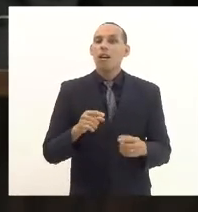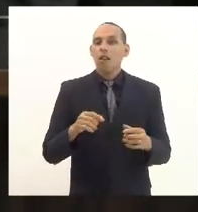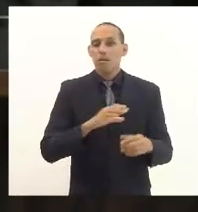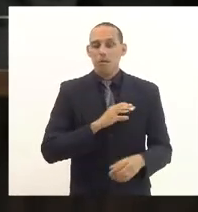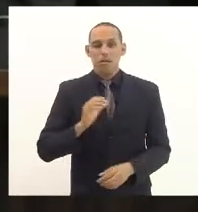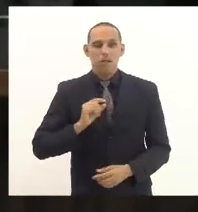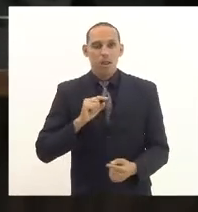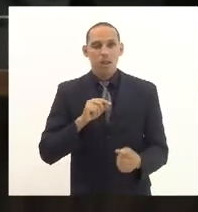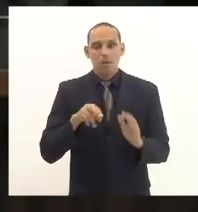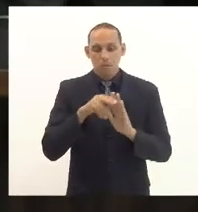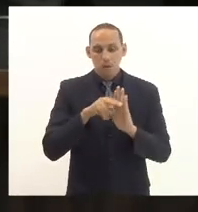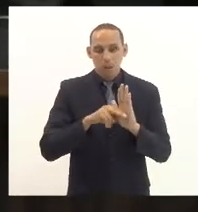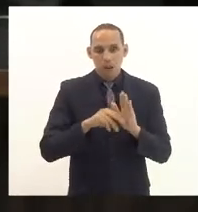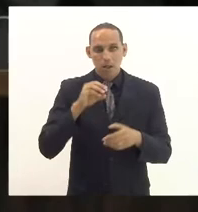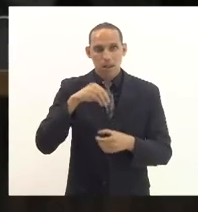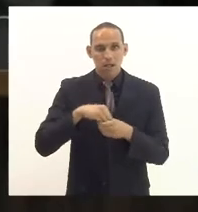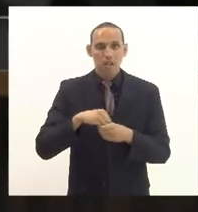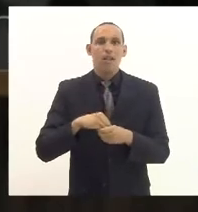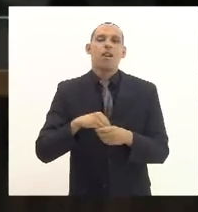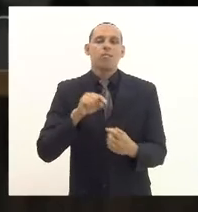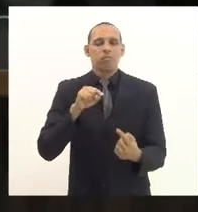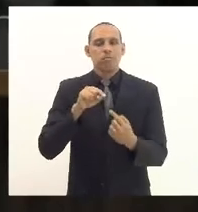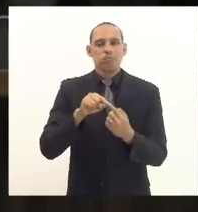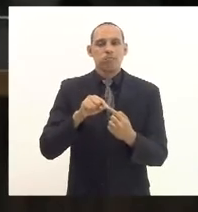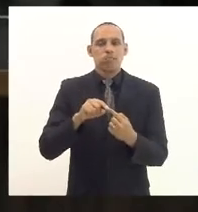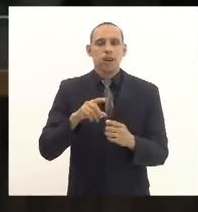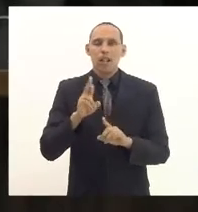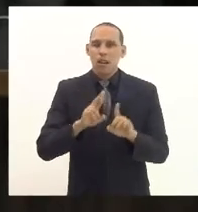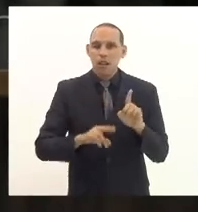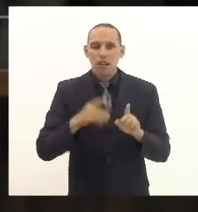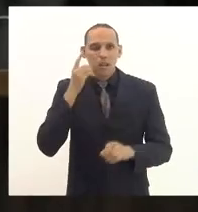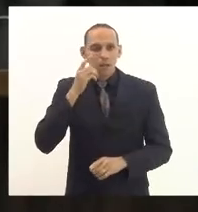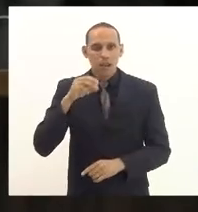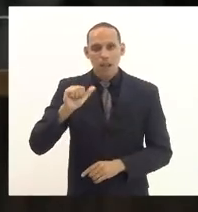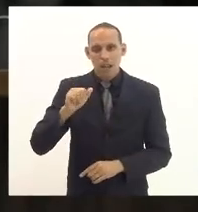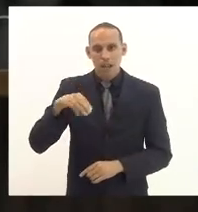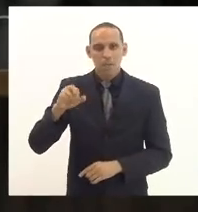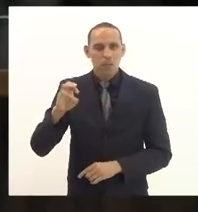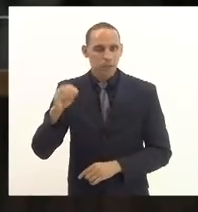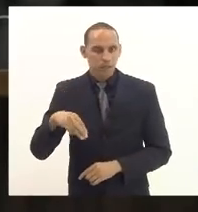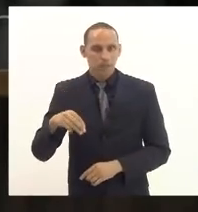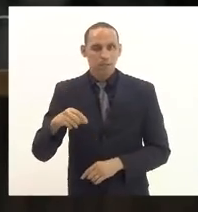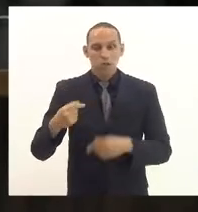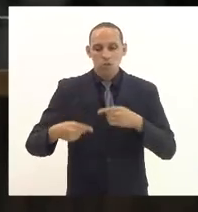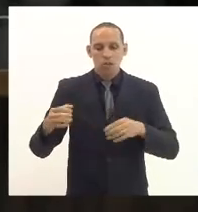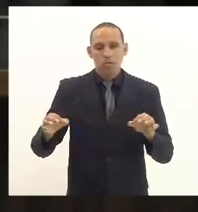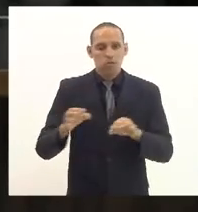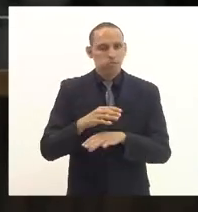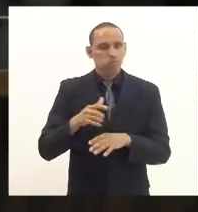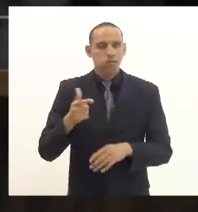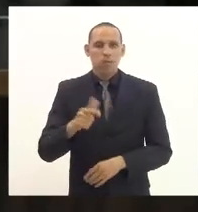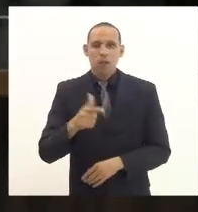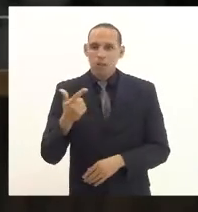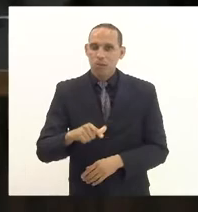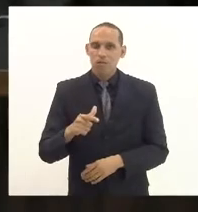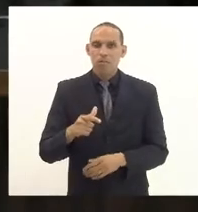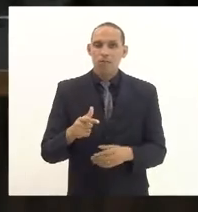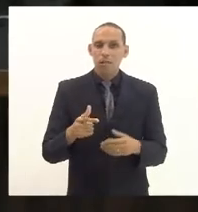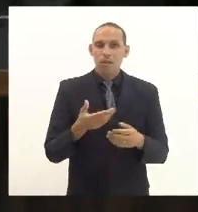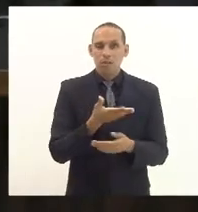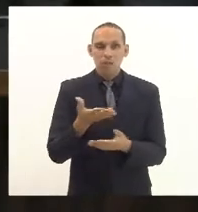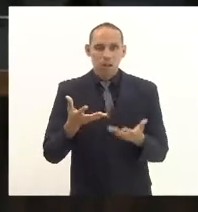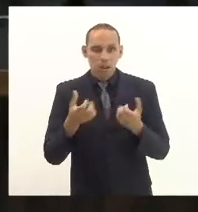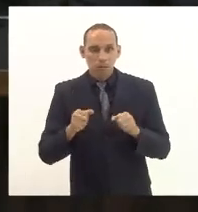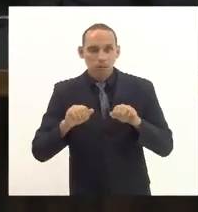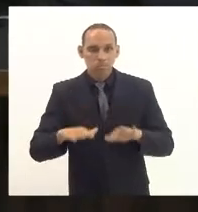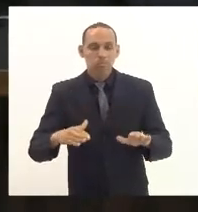favorável. Relator deputado Rodrigo Amorim. Em discussão. Não havendo quem queira discutir, encerrada a discussão, em votação, os senhores que aprovam permaneçam como estão aprovados,